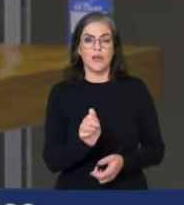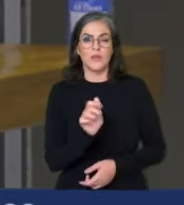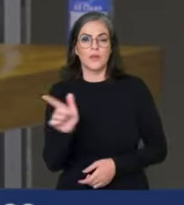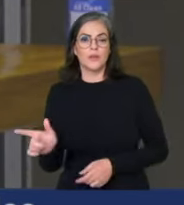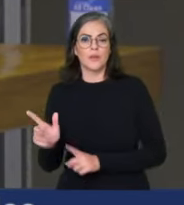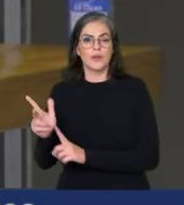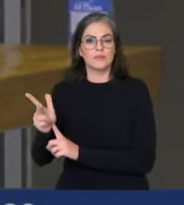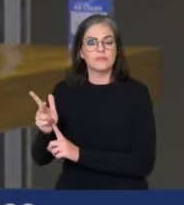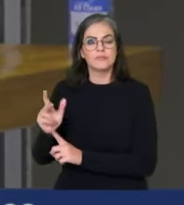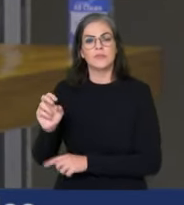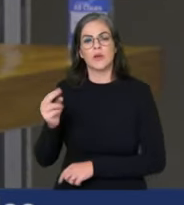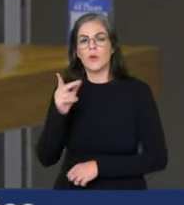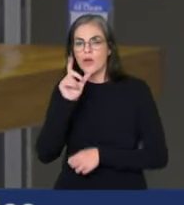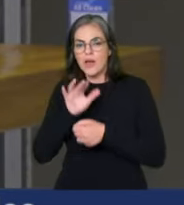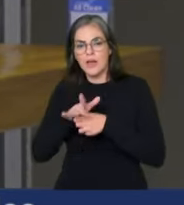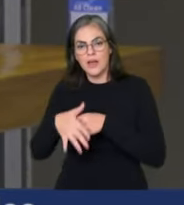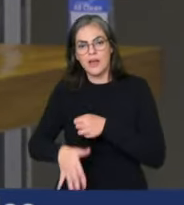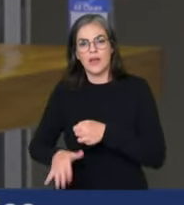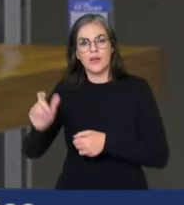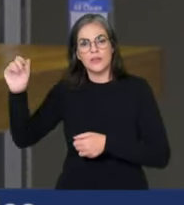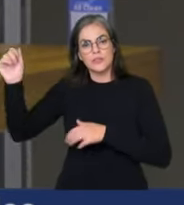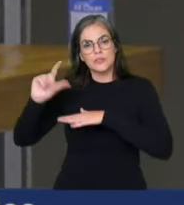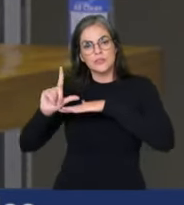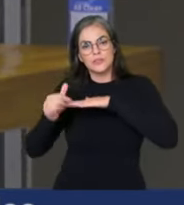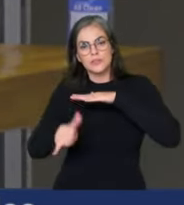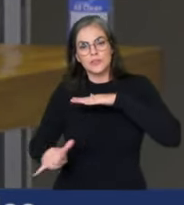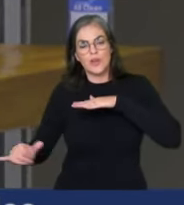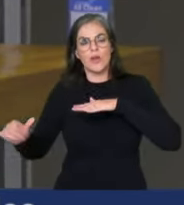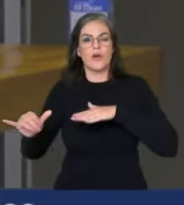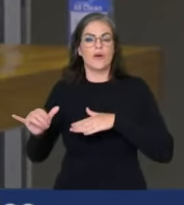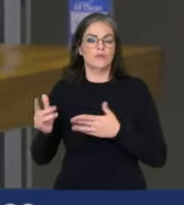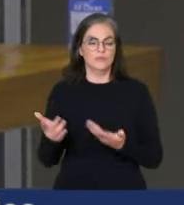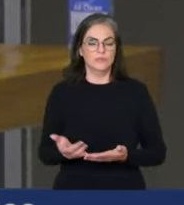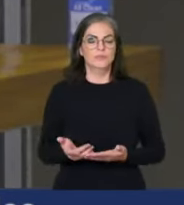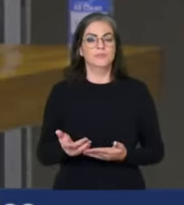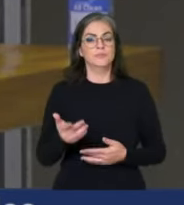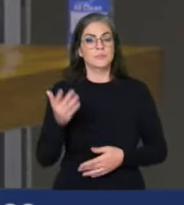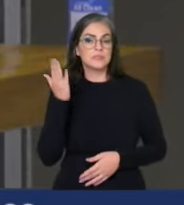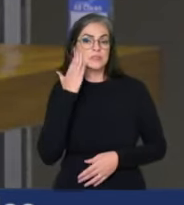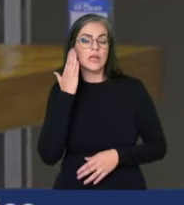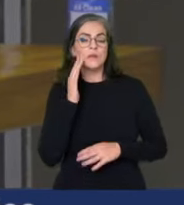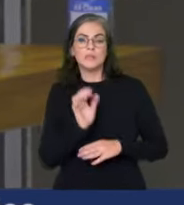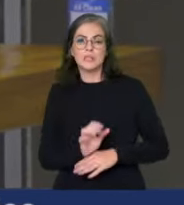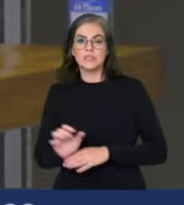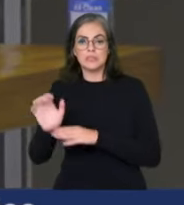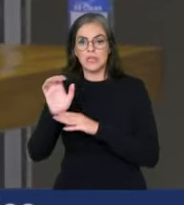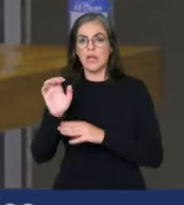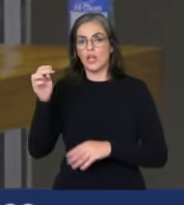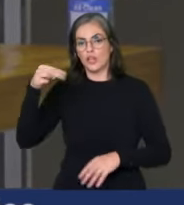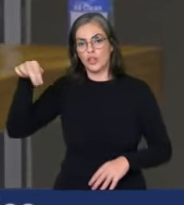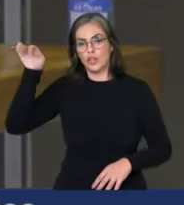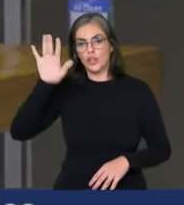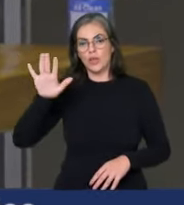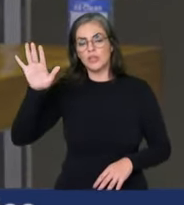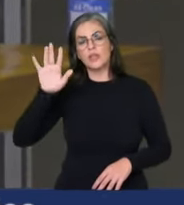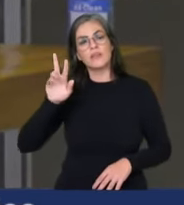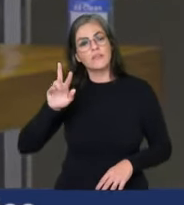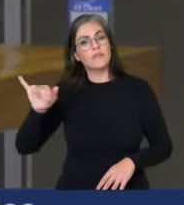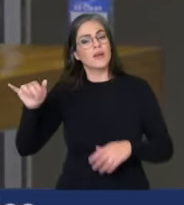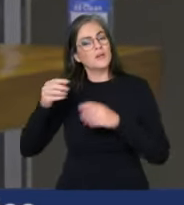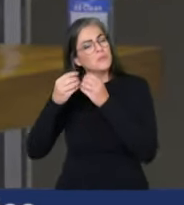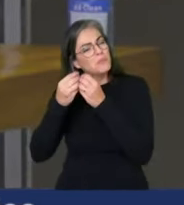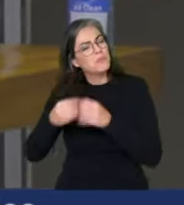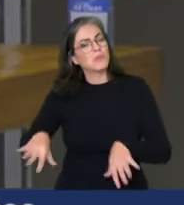hídrica, solar e eólica. Os estados do Nordeste, presidente David, serão os estados mais prejudicados